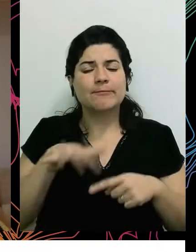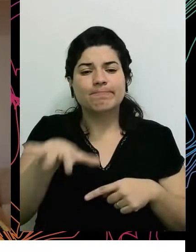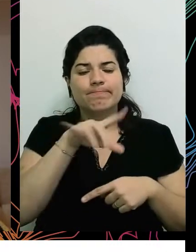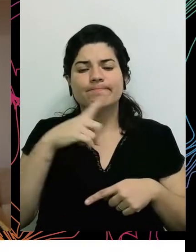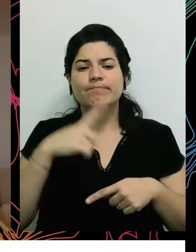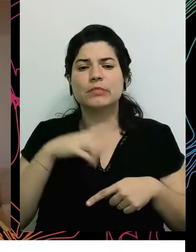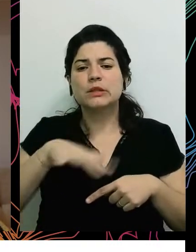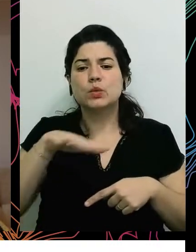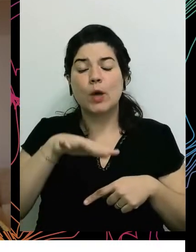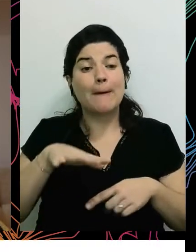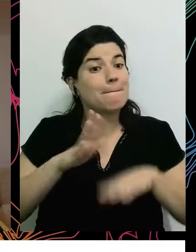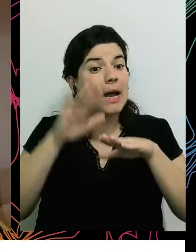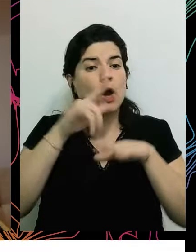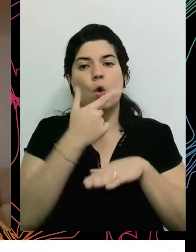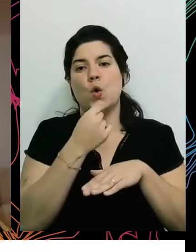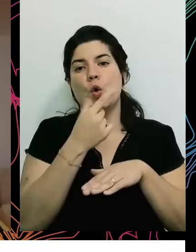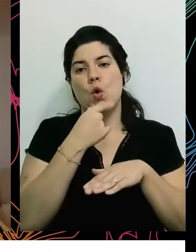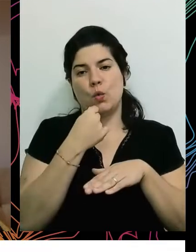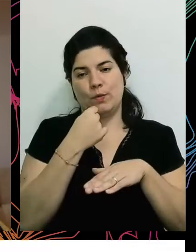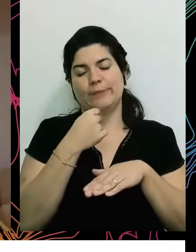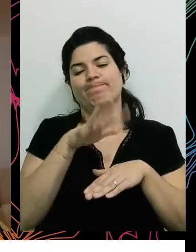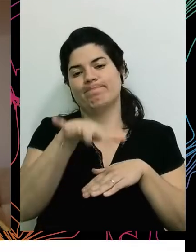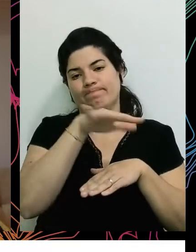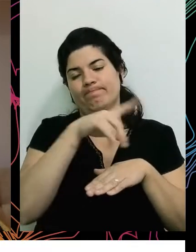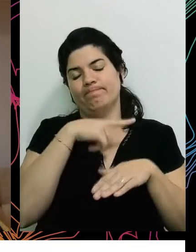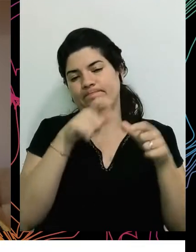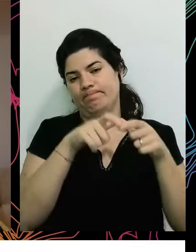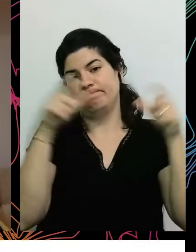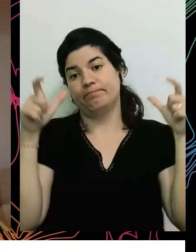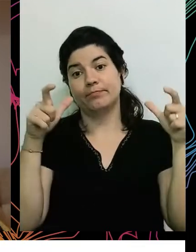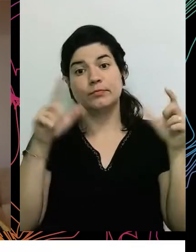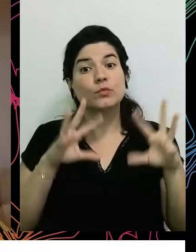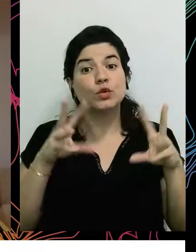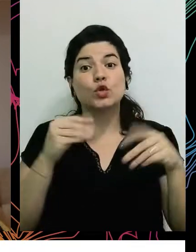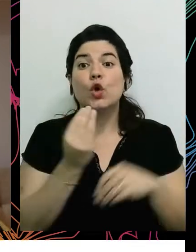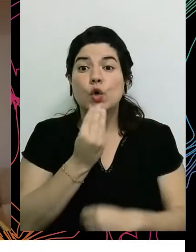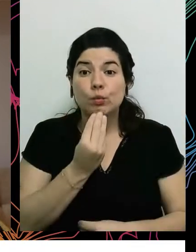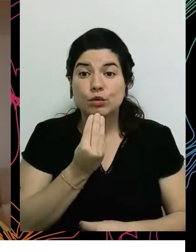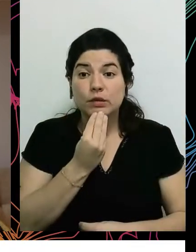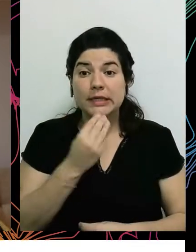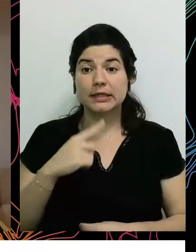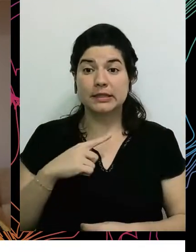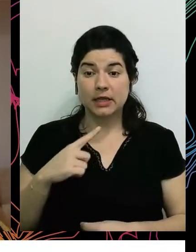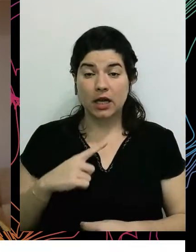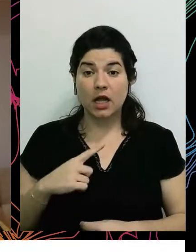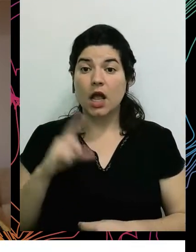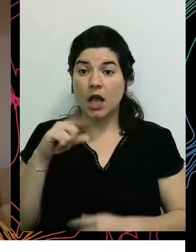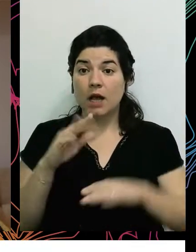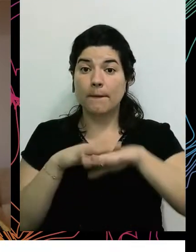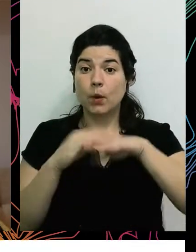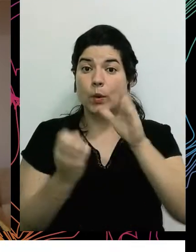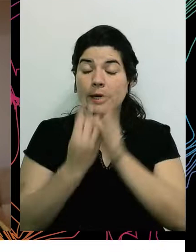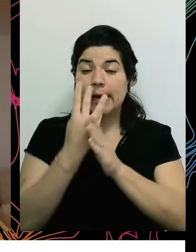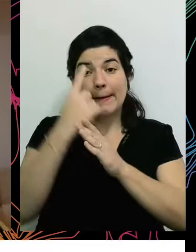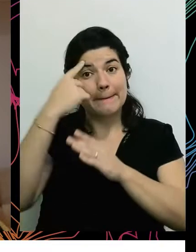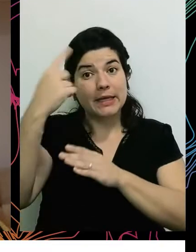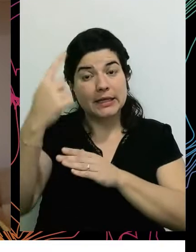extremamente masculino, onde todas as oportunidades são criadas e